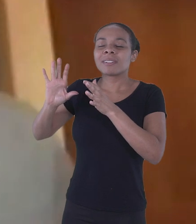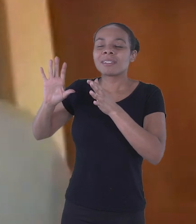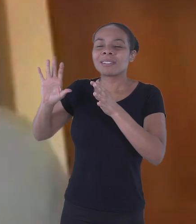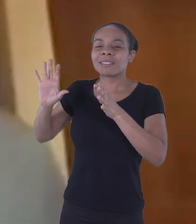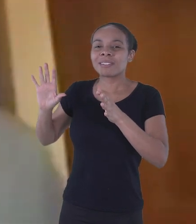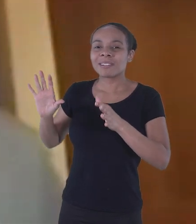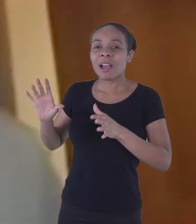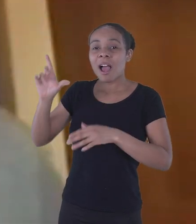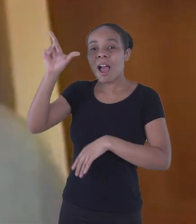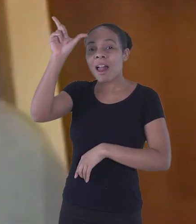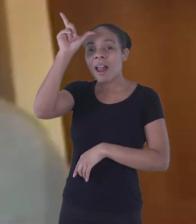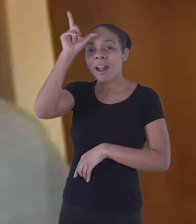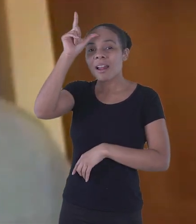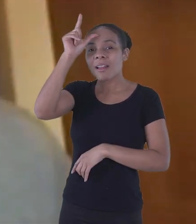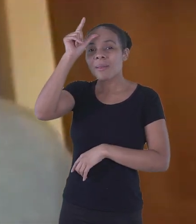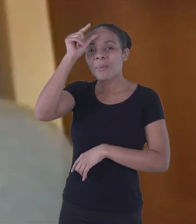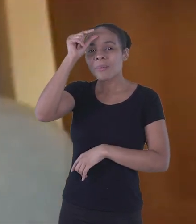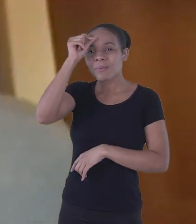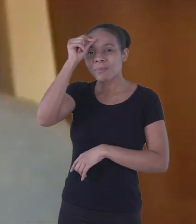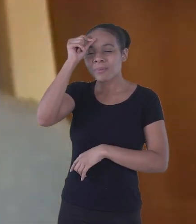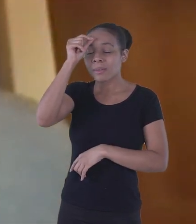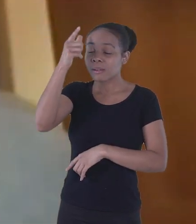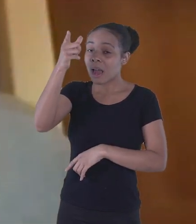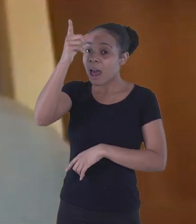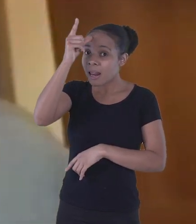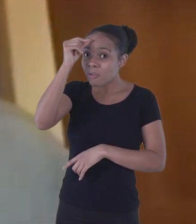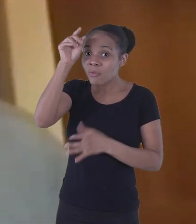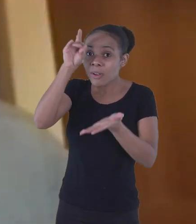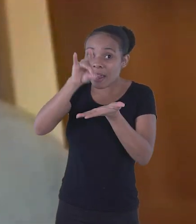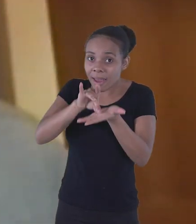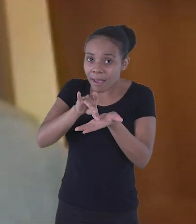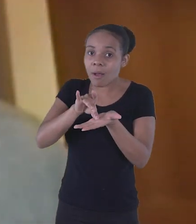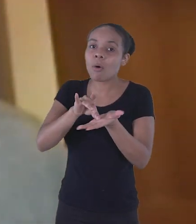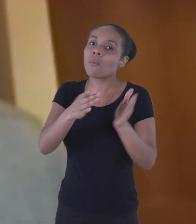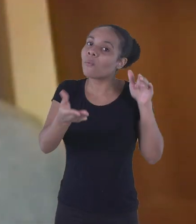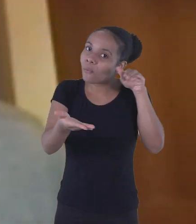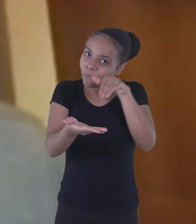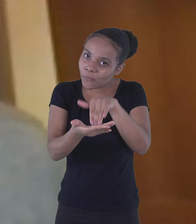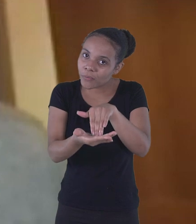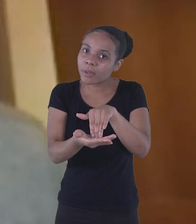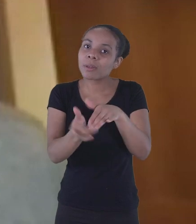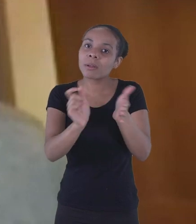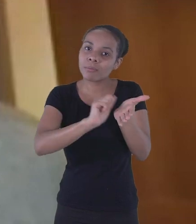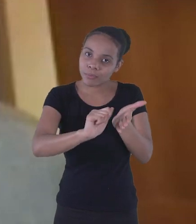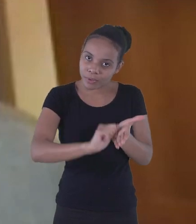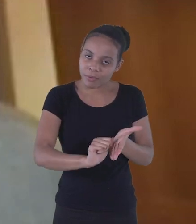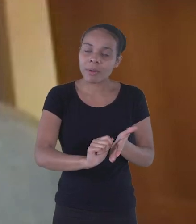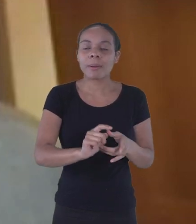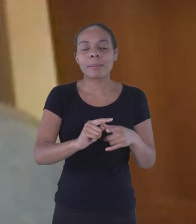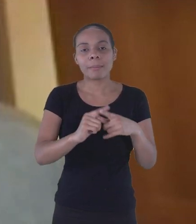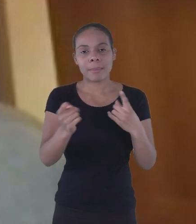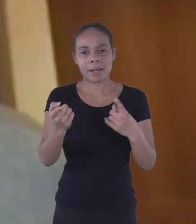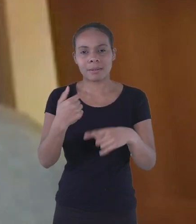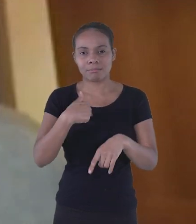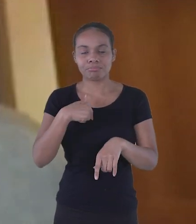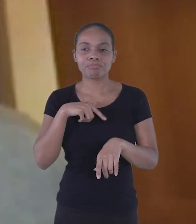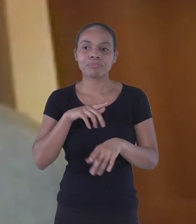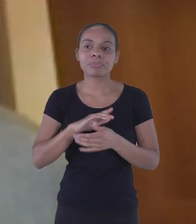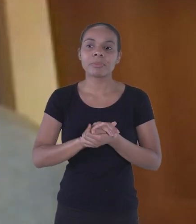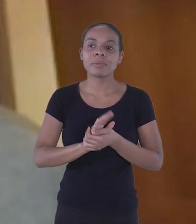vem muito no final, e como eu já relatei aqui para vocês a minha insegurança quanto à minha qualidade de